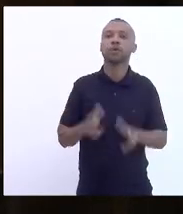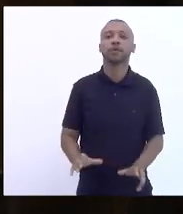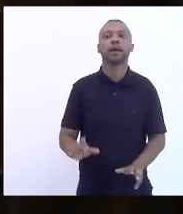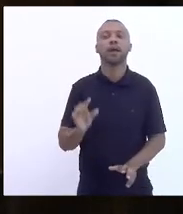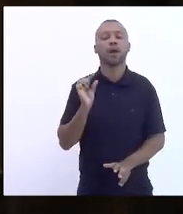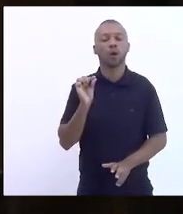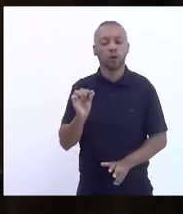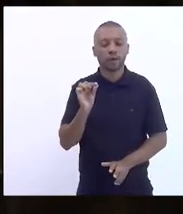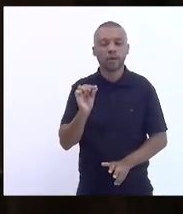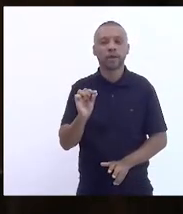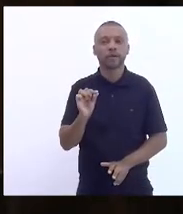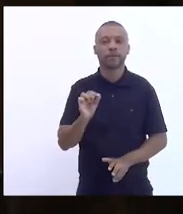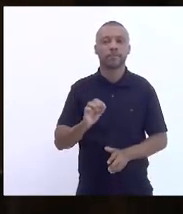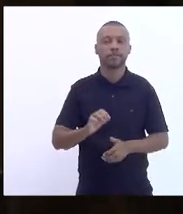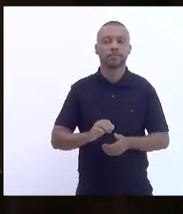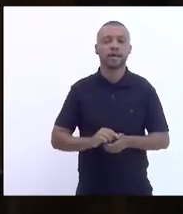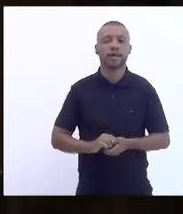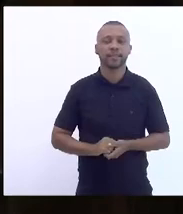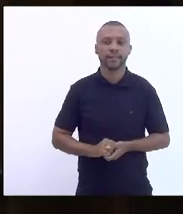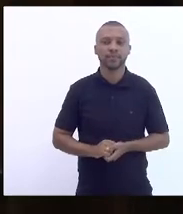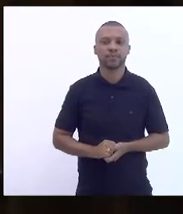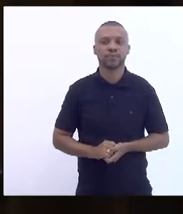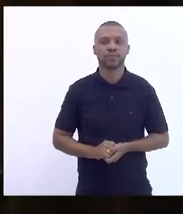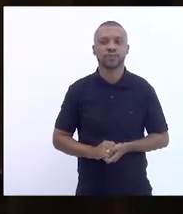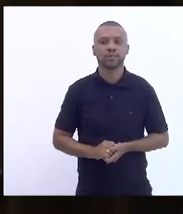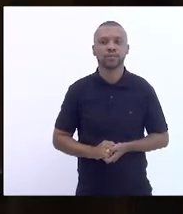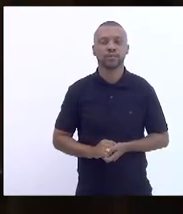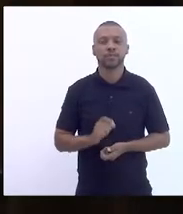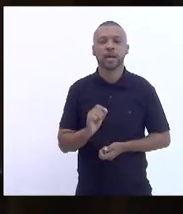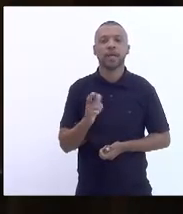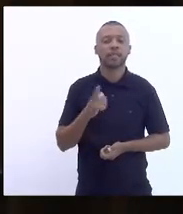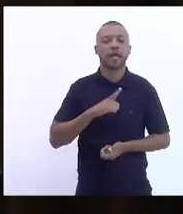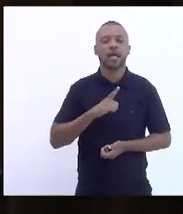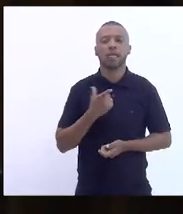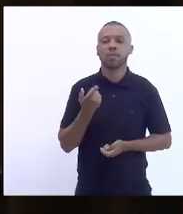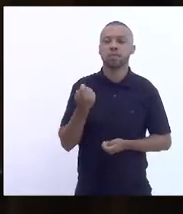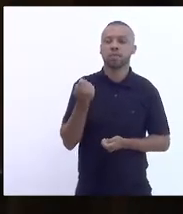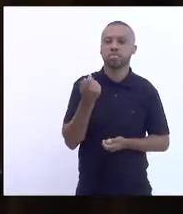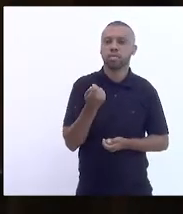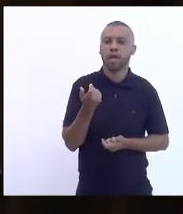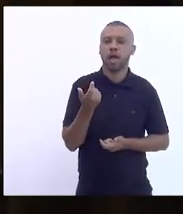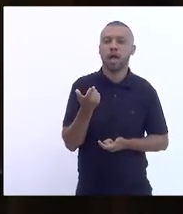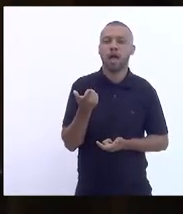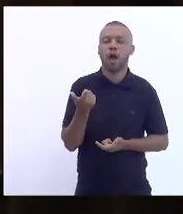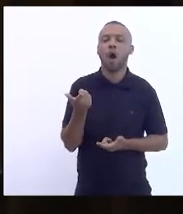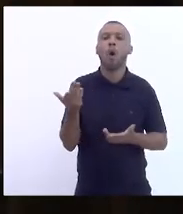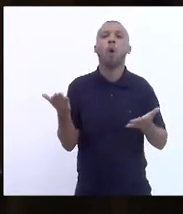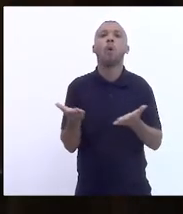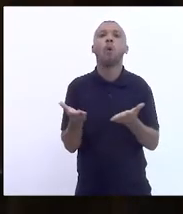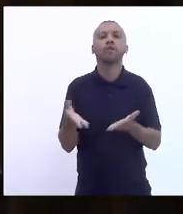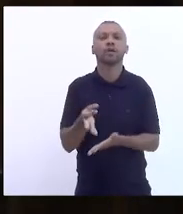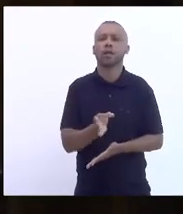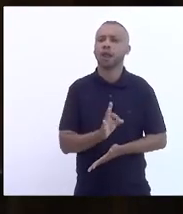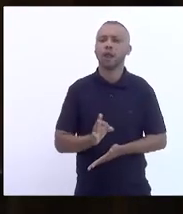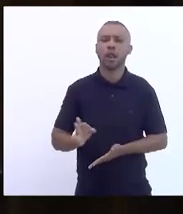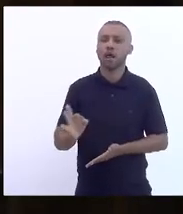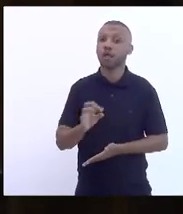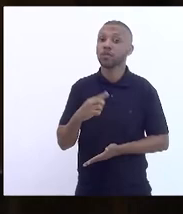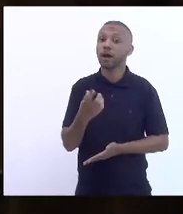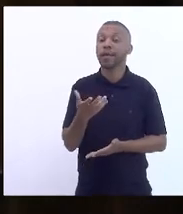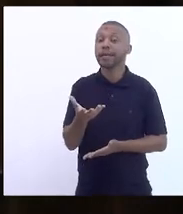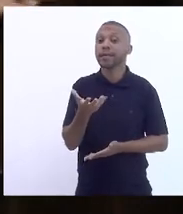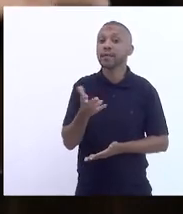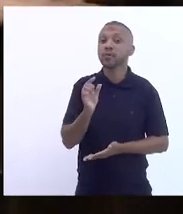é um divórcio contencioso com o governo do estado não hoje nós queremos